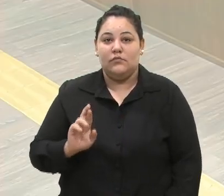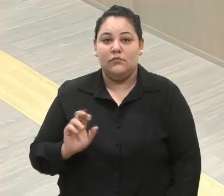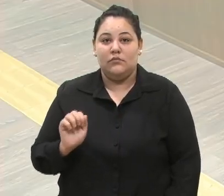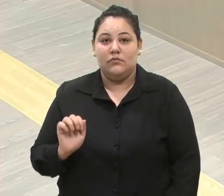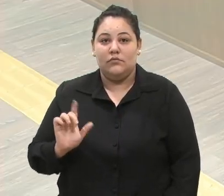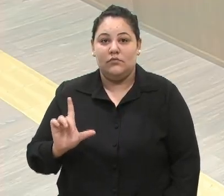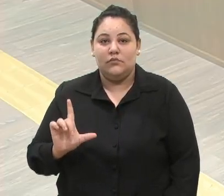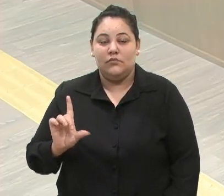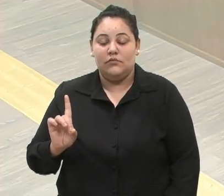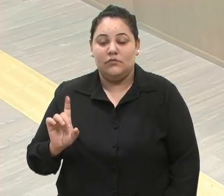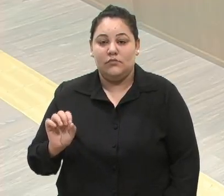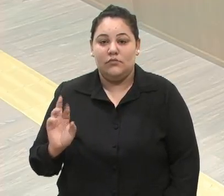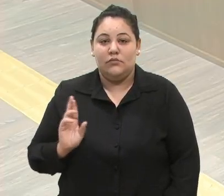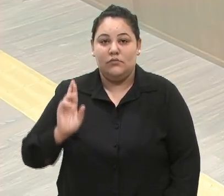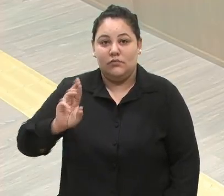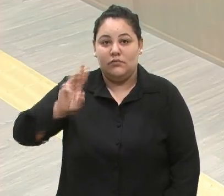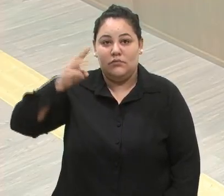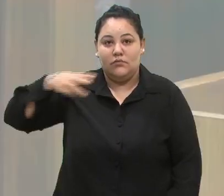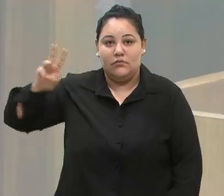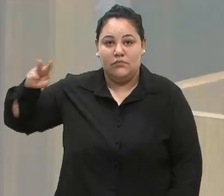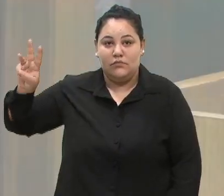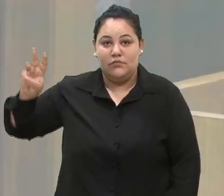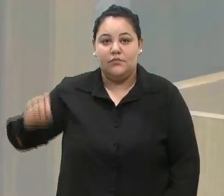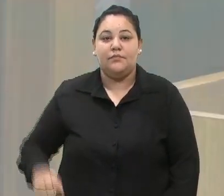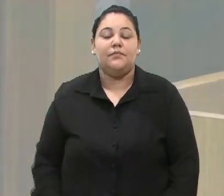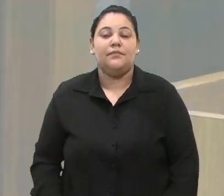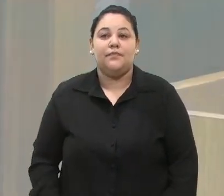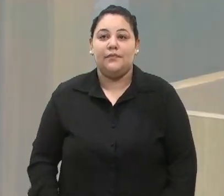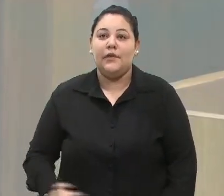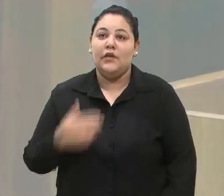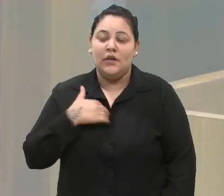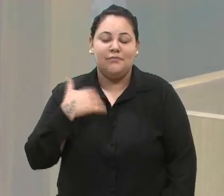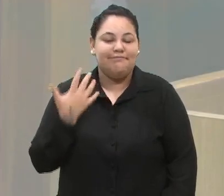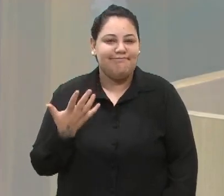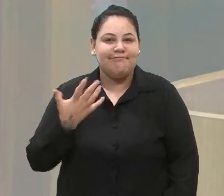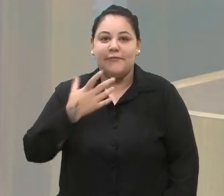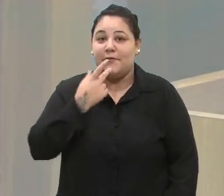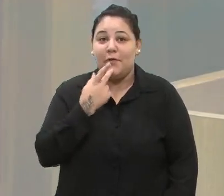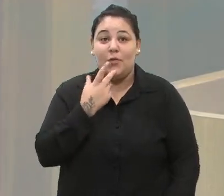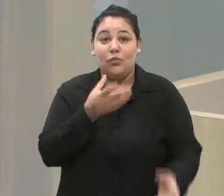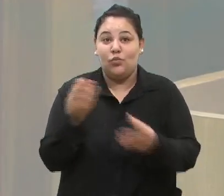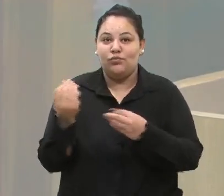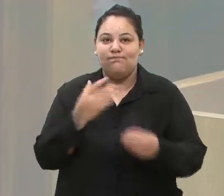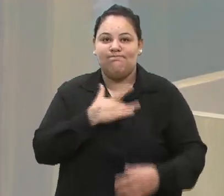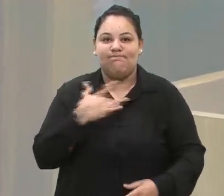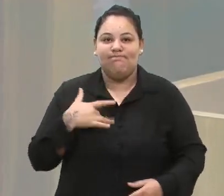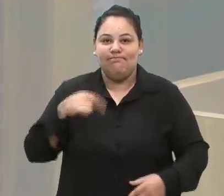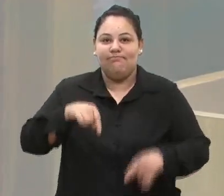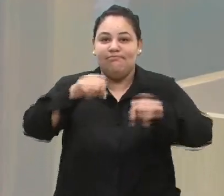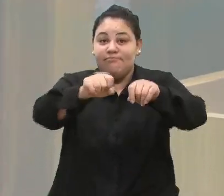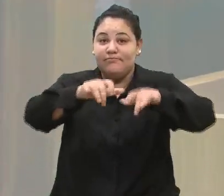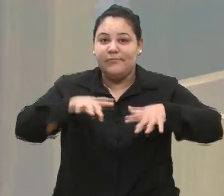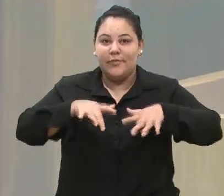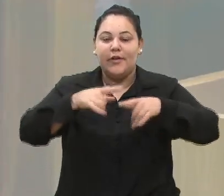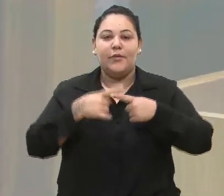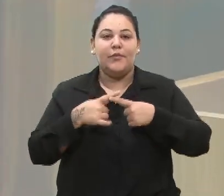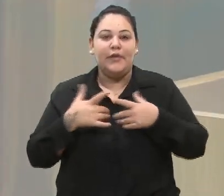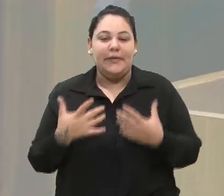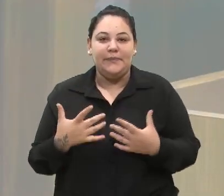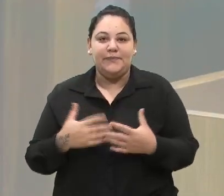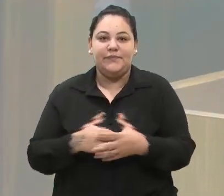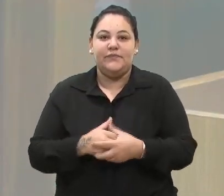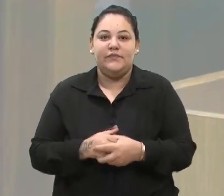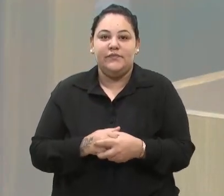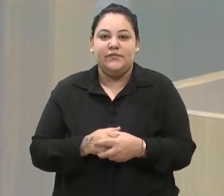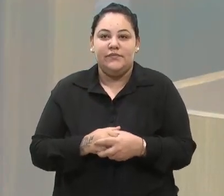Então, temos falado muito de saúde ultimamente nesse plenário, né? Porque, de fato,